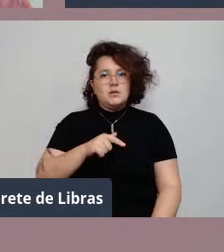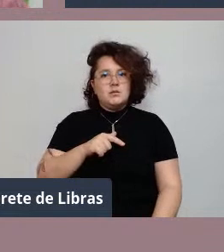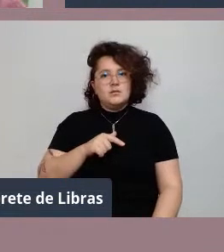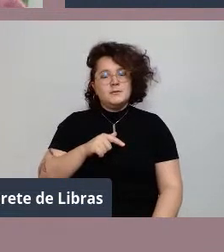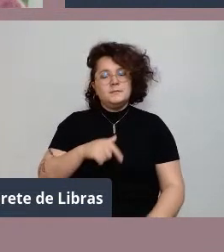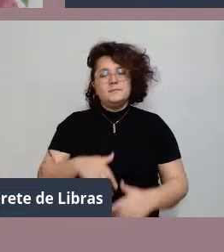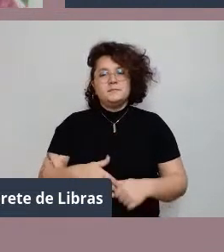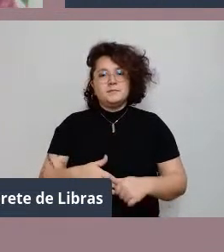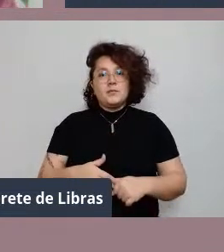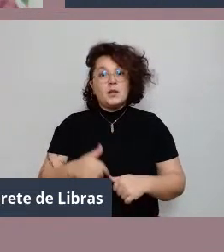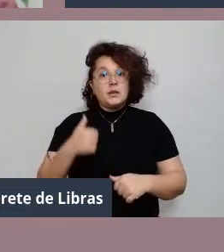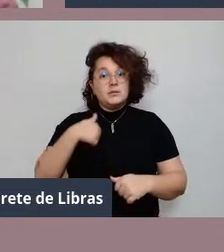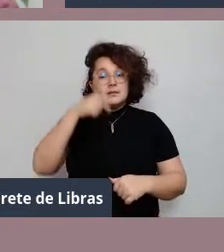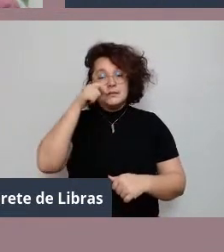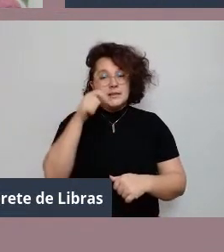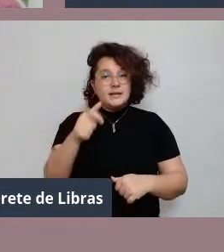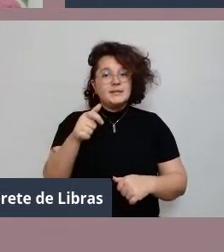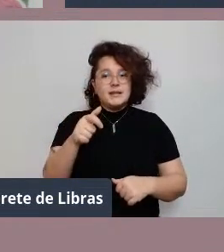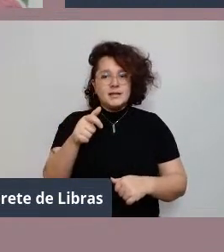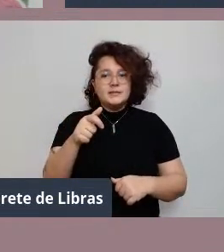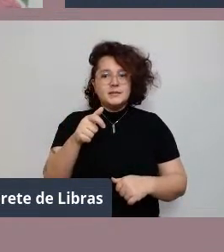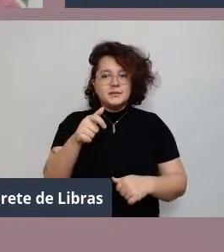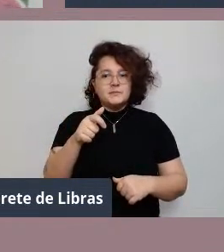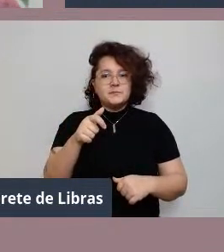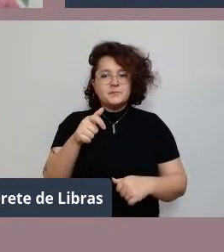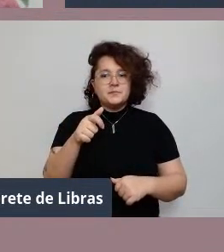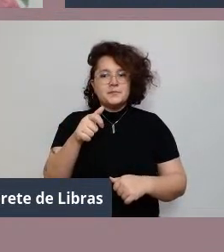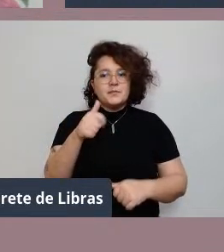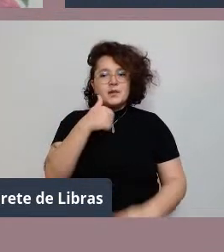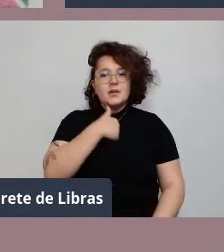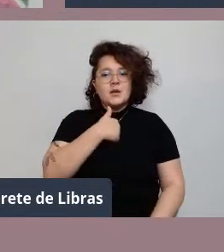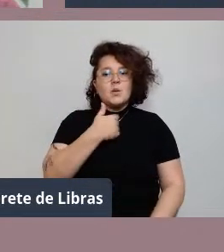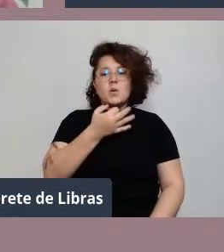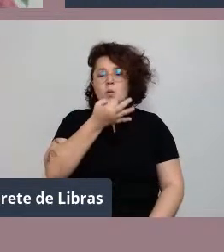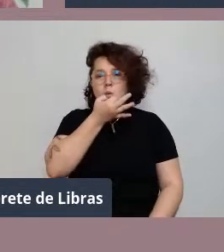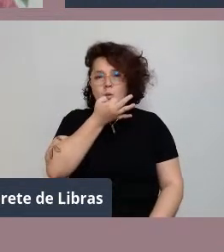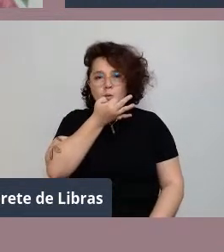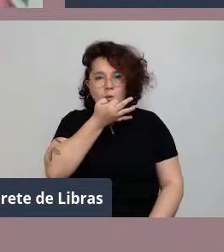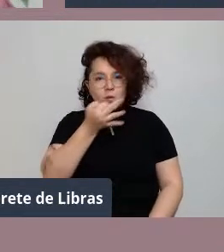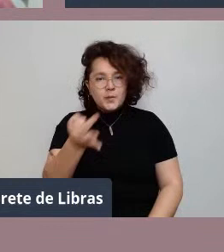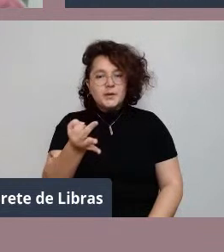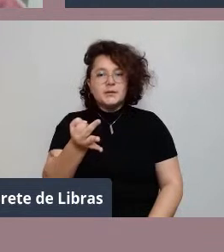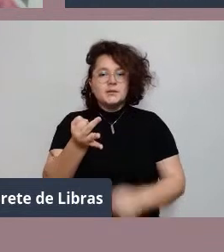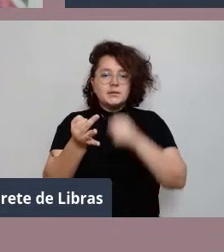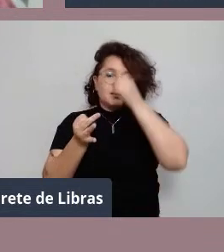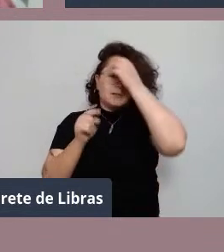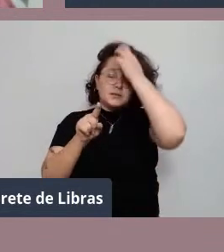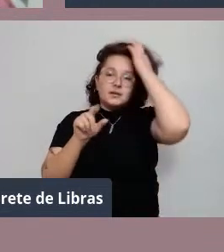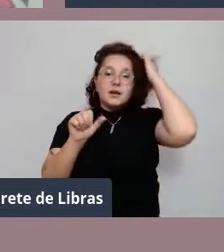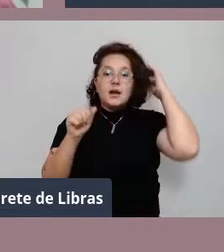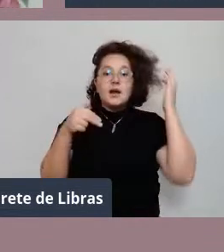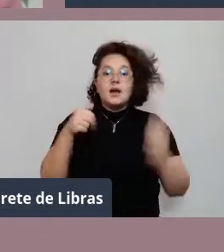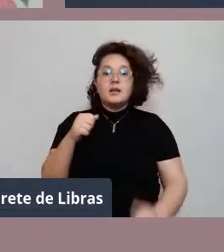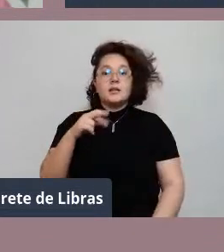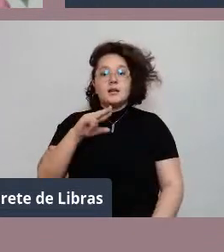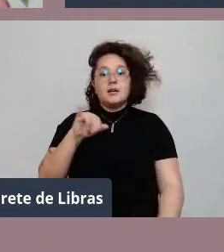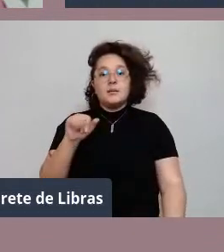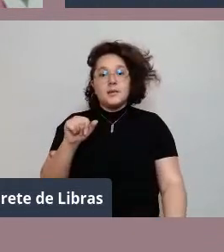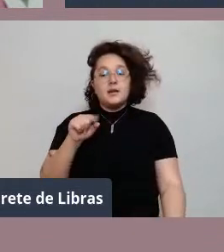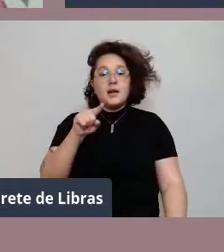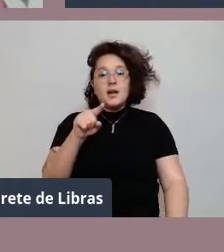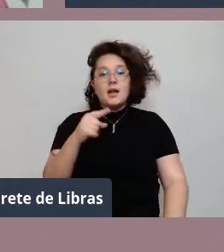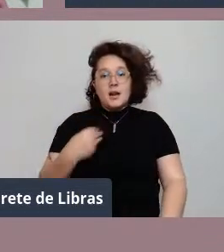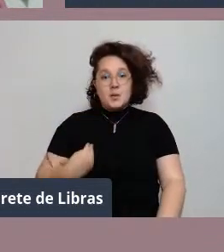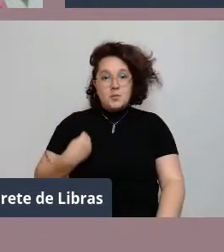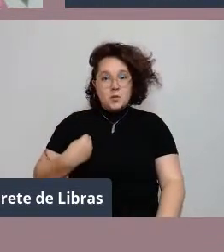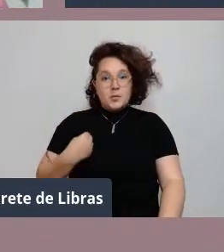E eu achei muito interessante aquilo que eu falei um pouco, que eu comentei um pouquinho antes, que Ana Maria estava ali no momento em que